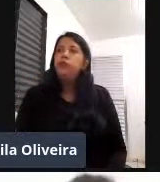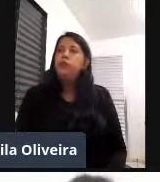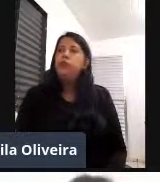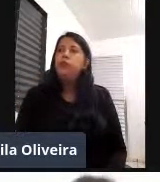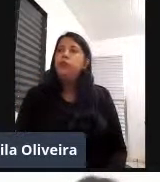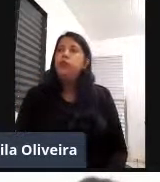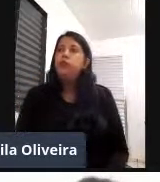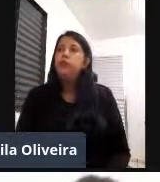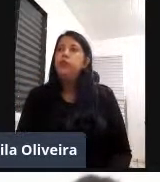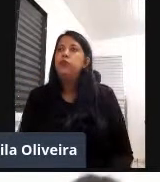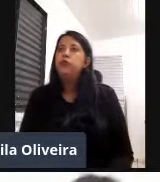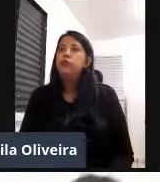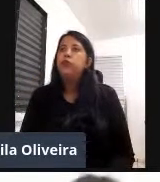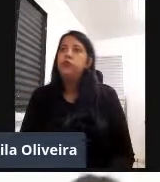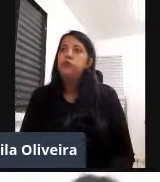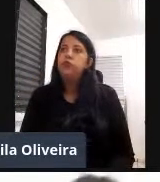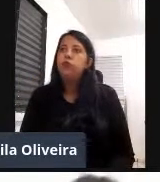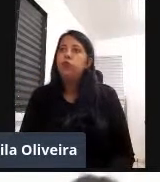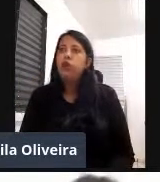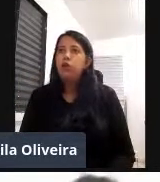Ó.